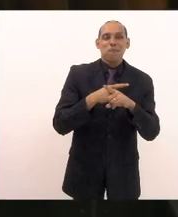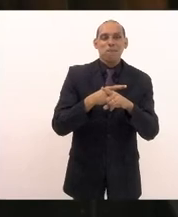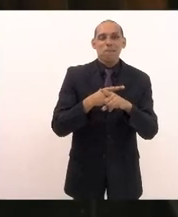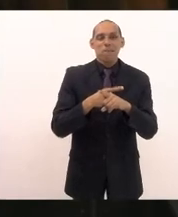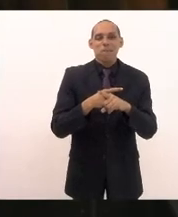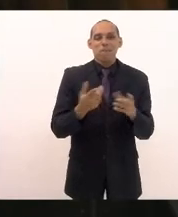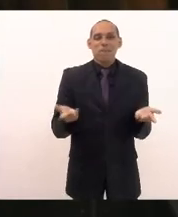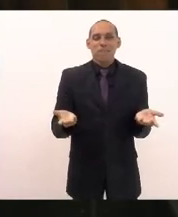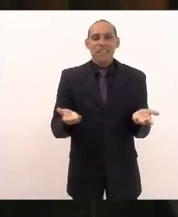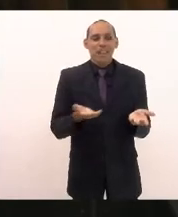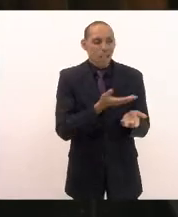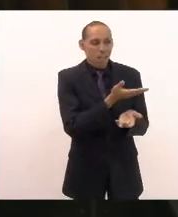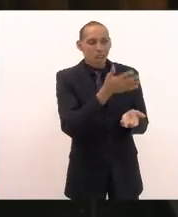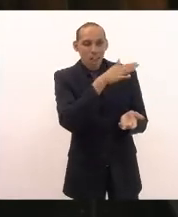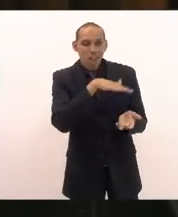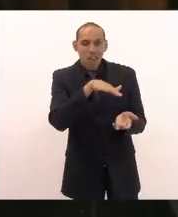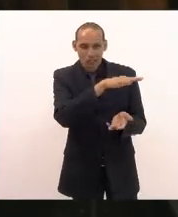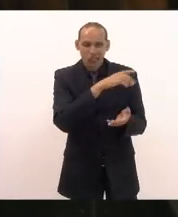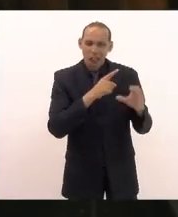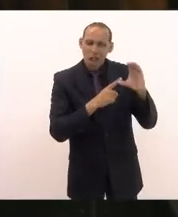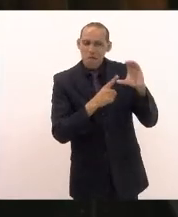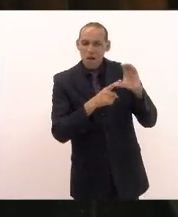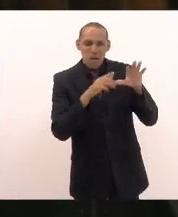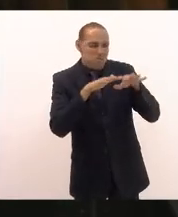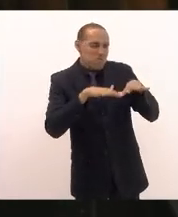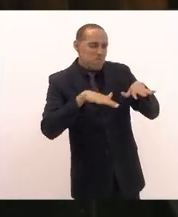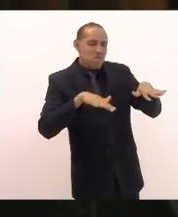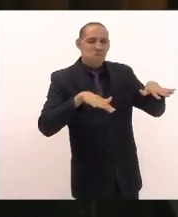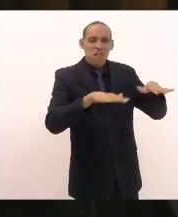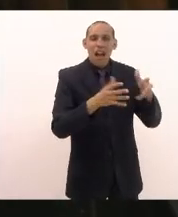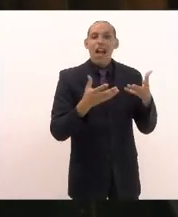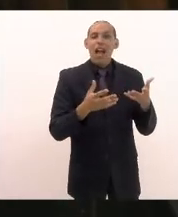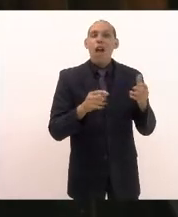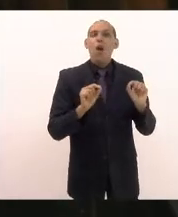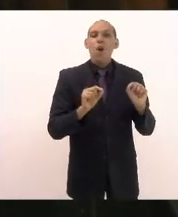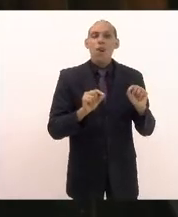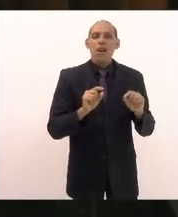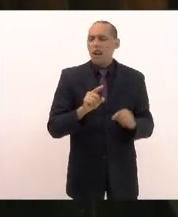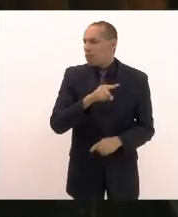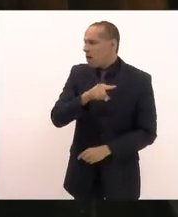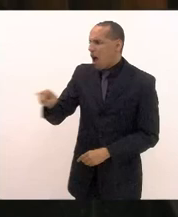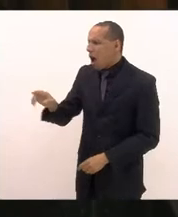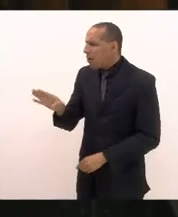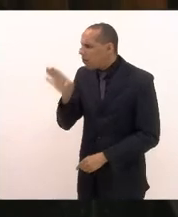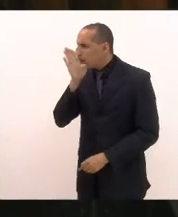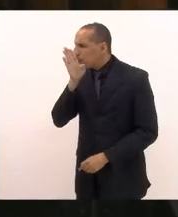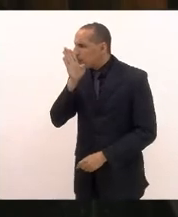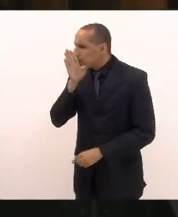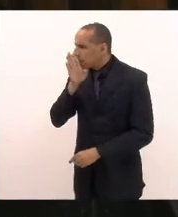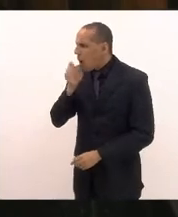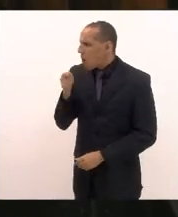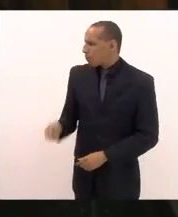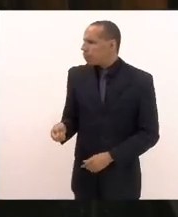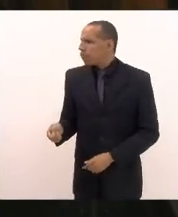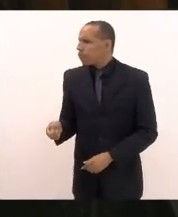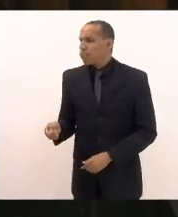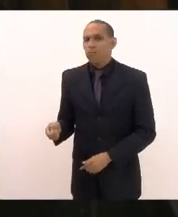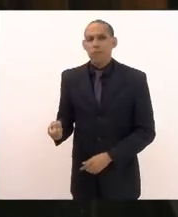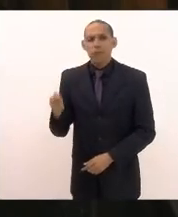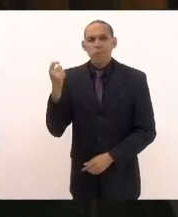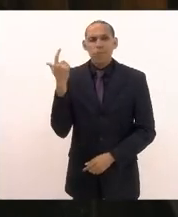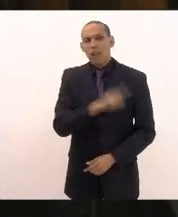Vários desses socialistas e comunistas quiseram nos silenciar, quiseram nos obrigar e